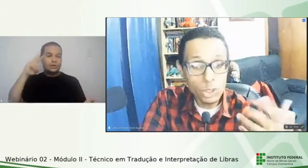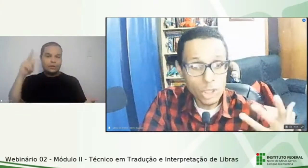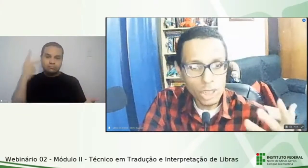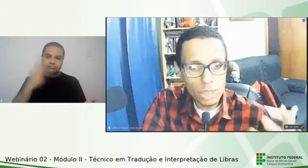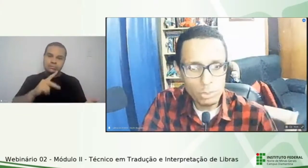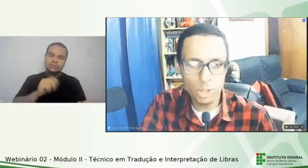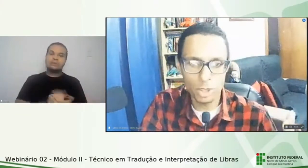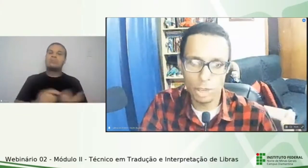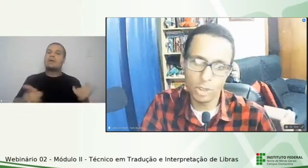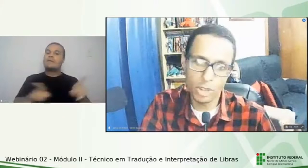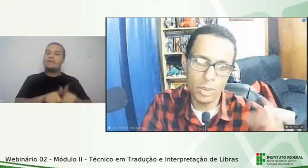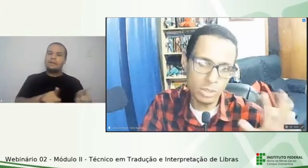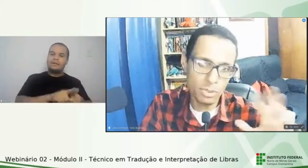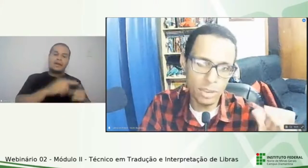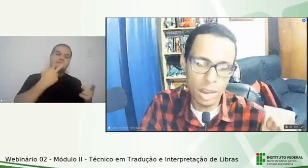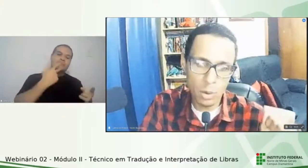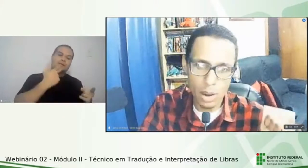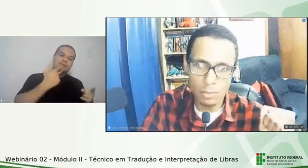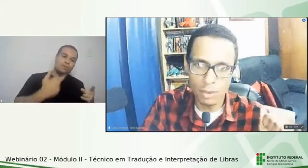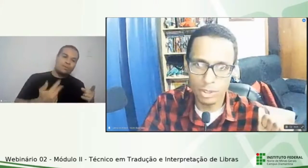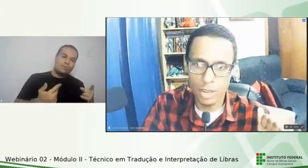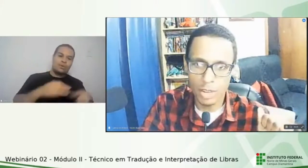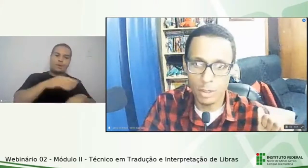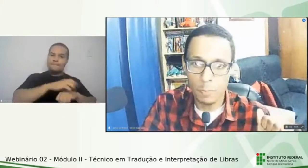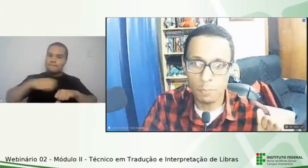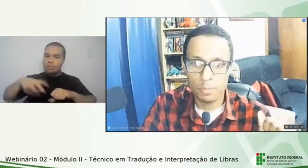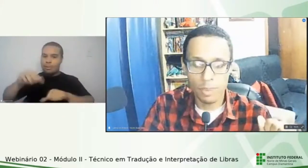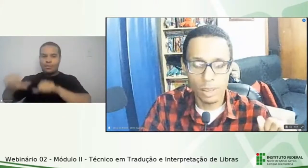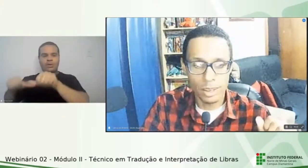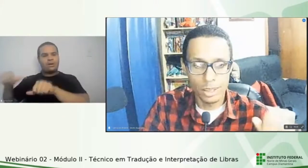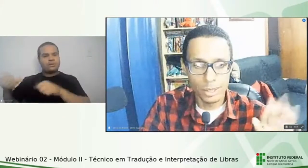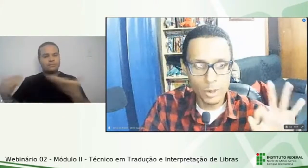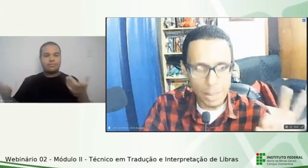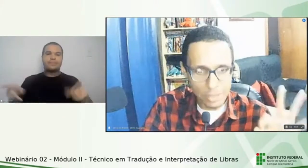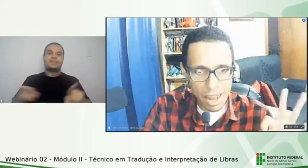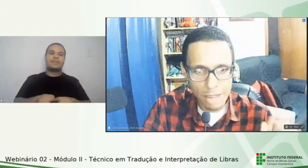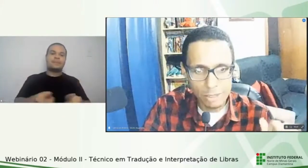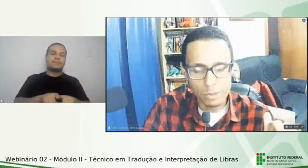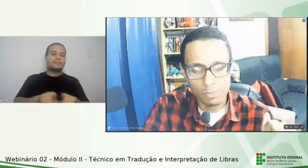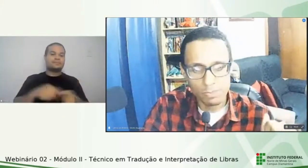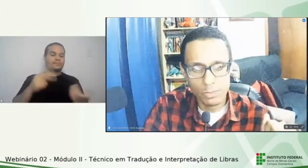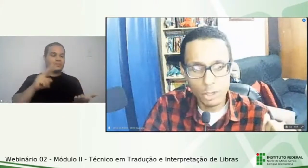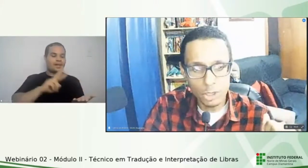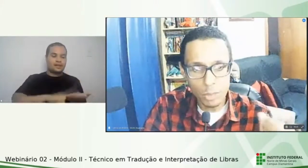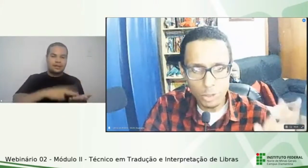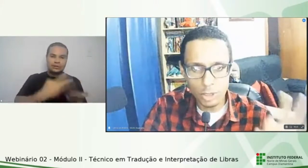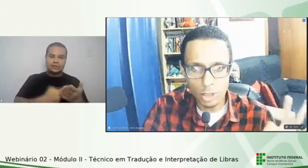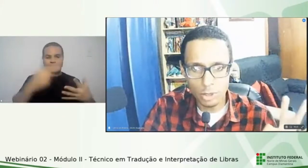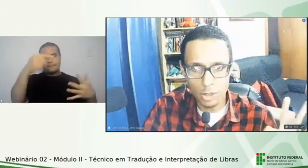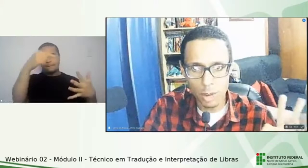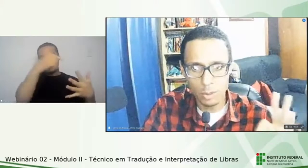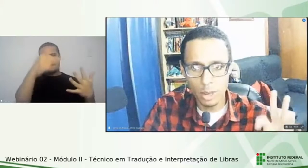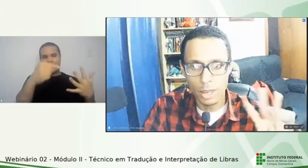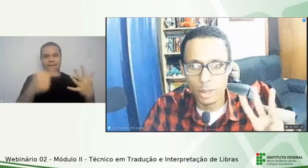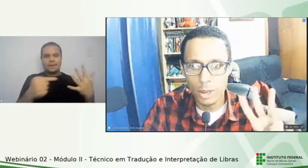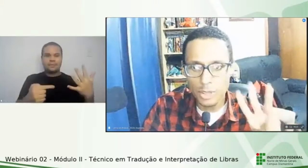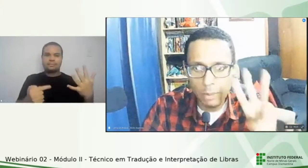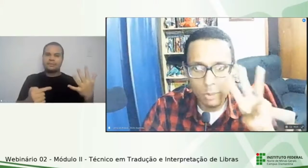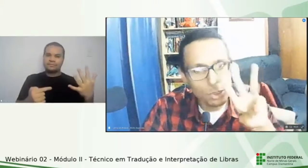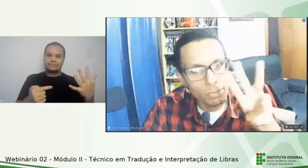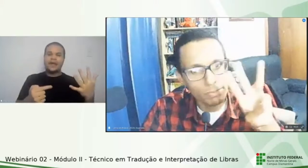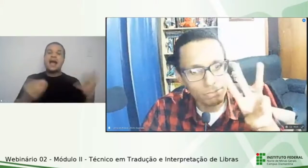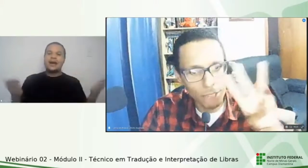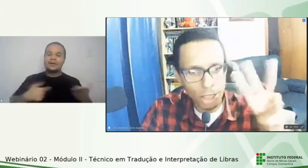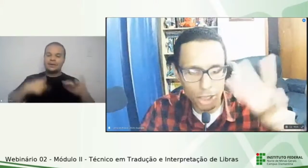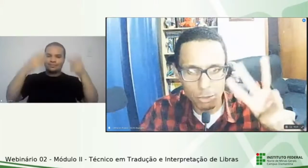os tipos de tradução. Isso eu vou falar agora para vocês. No caderno, nos tipos de tradução, nós